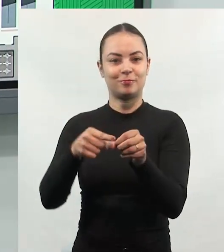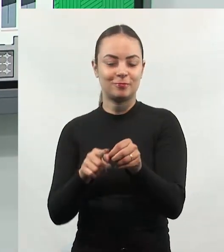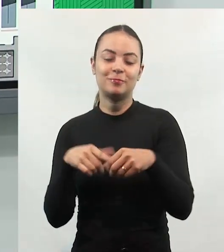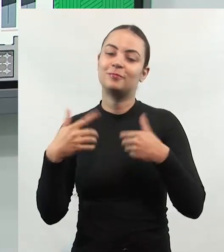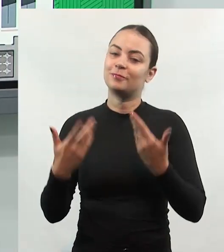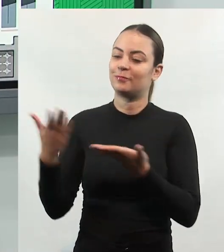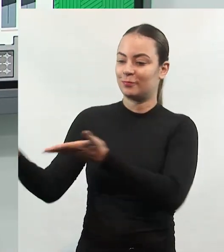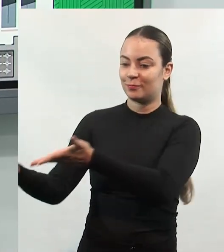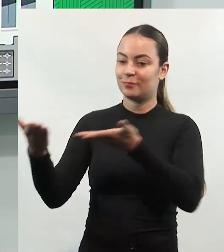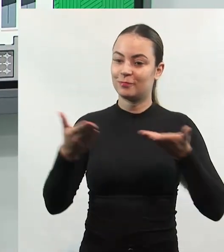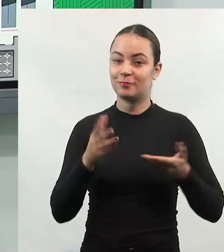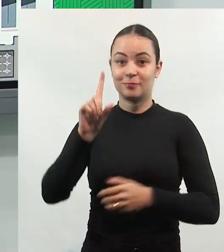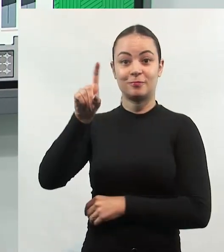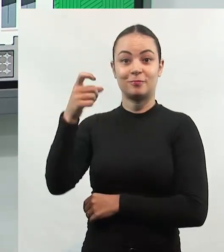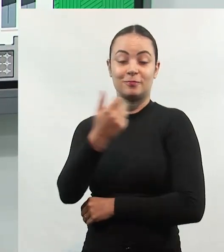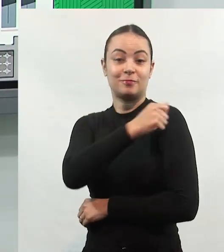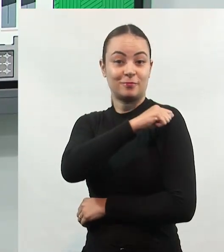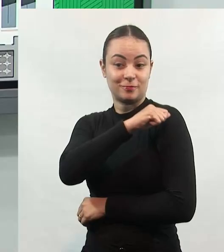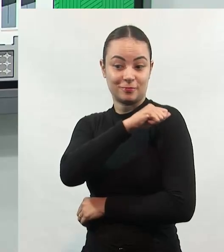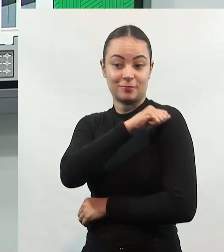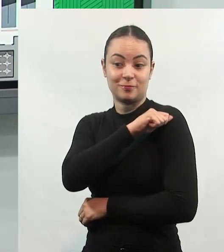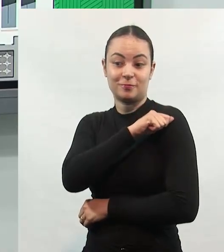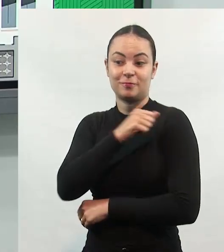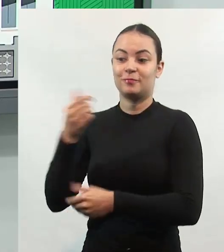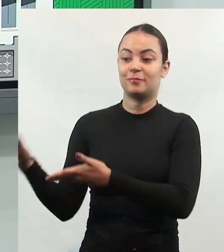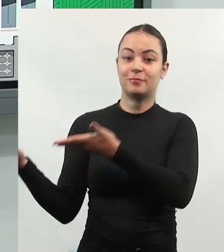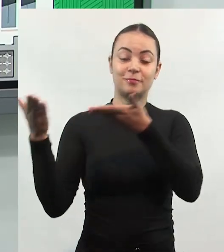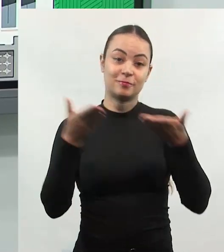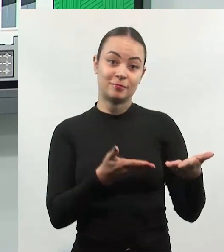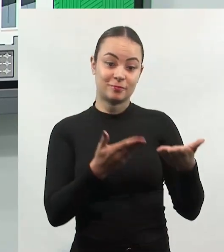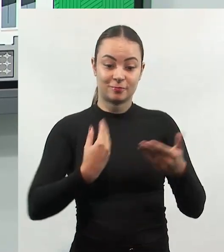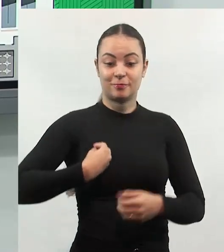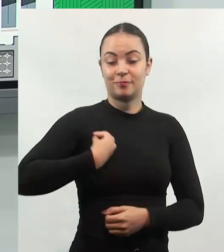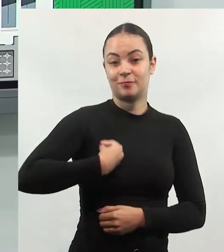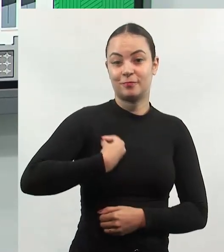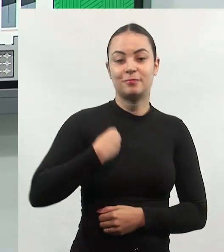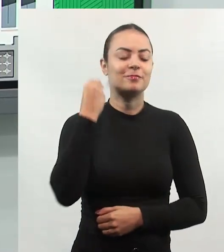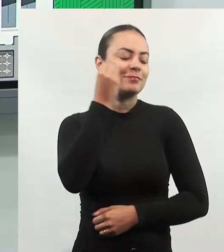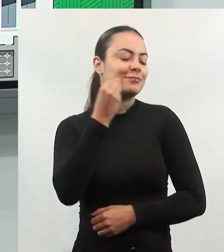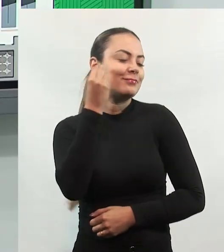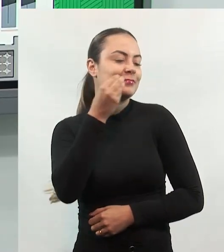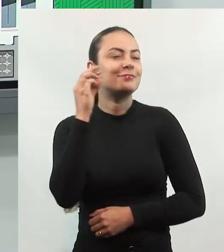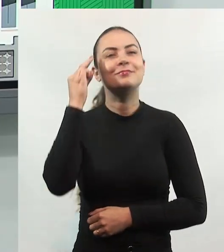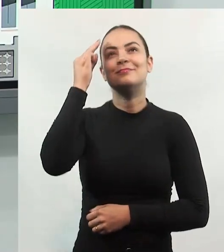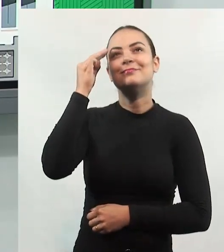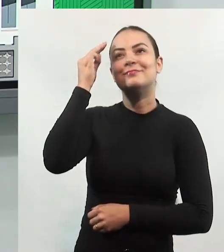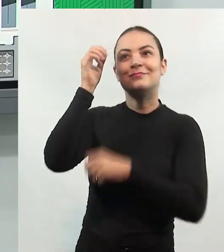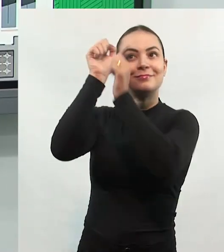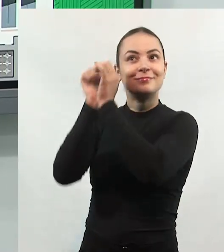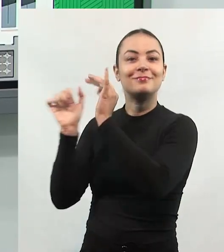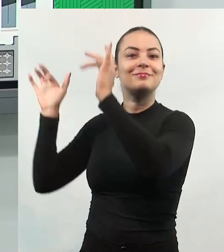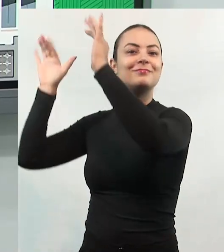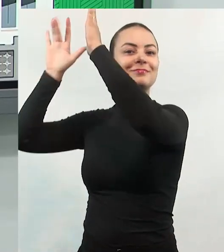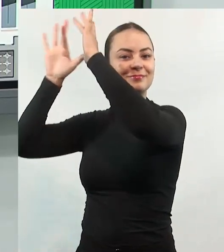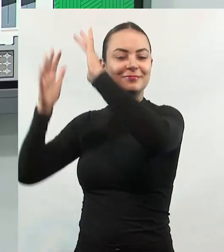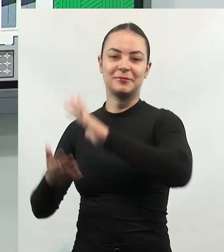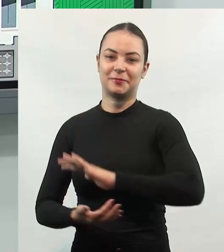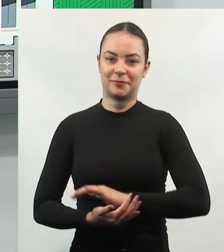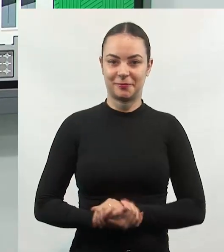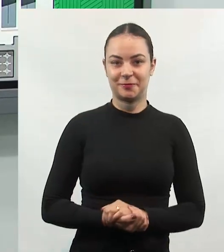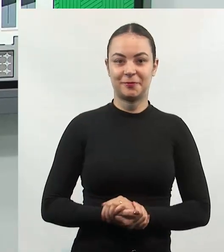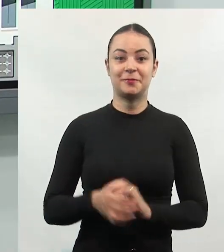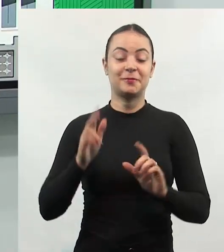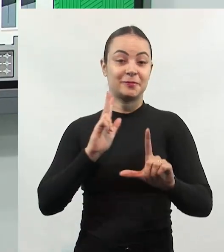experiências, vivências e memórias afetivas. Essa live ela será organizada em 3 eixos. O primeiro eixo, a gente vai falar do